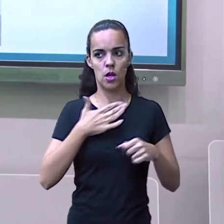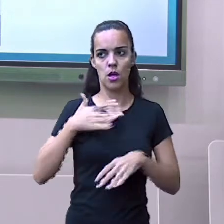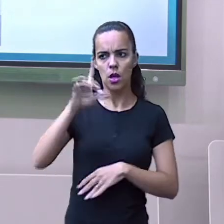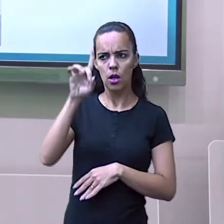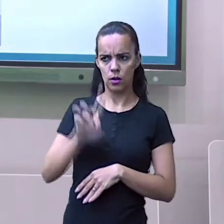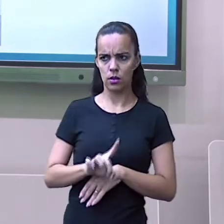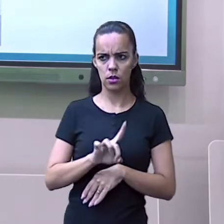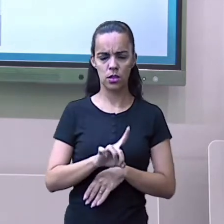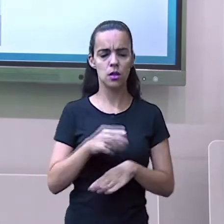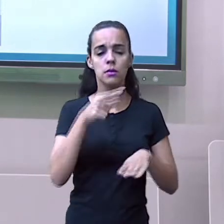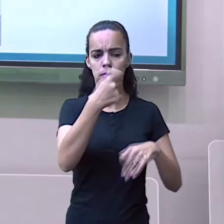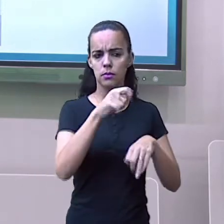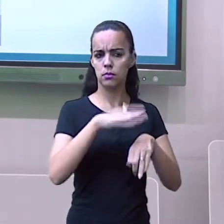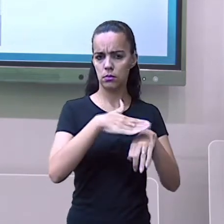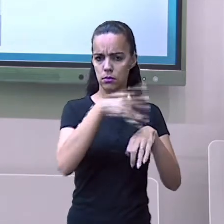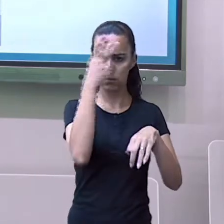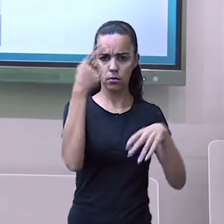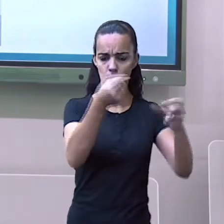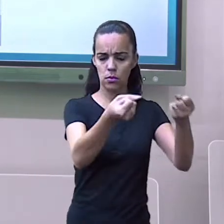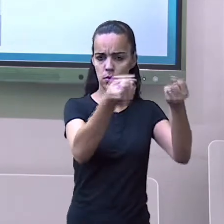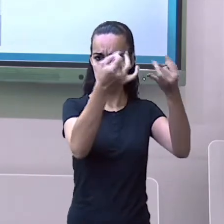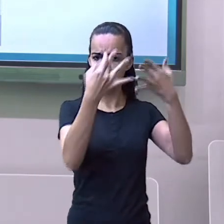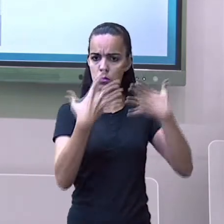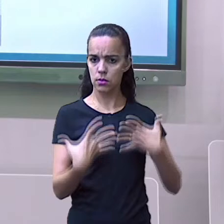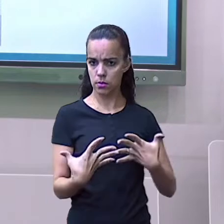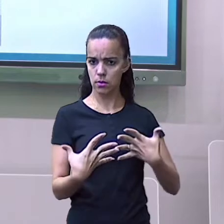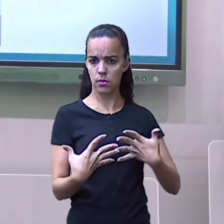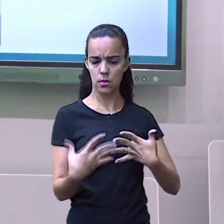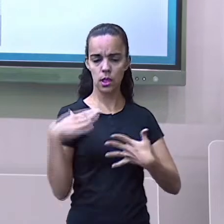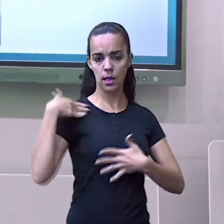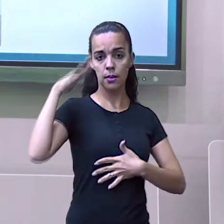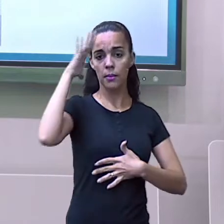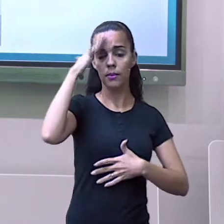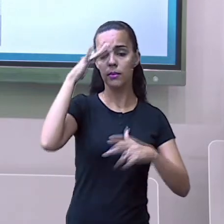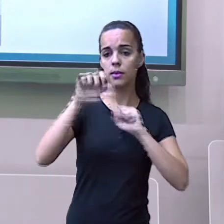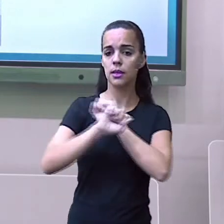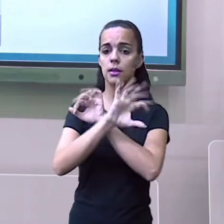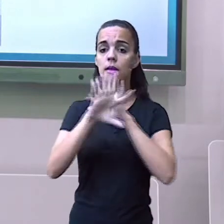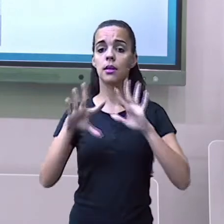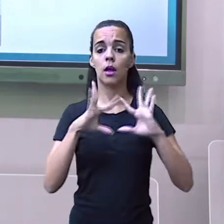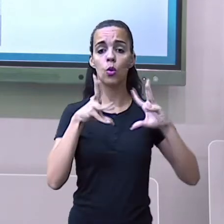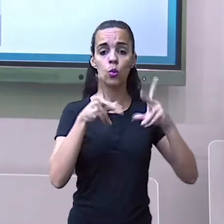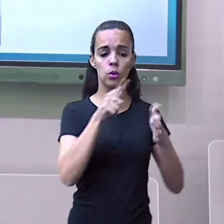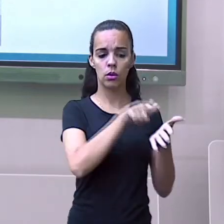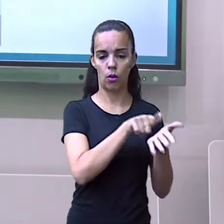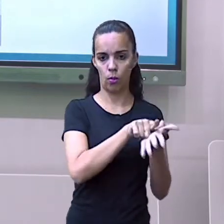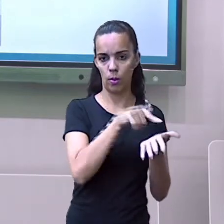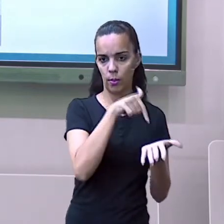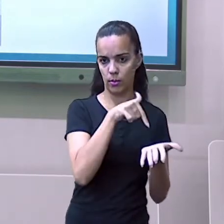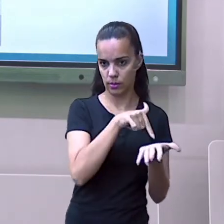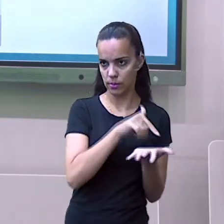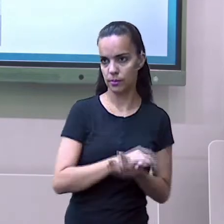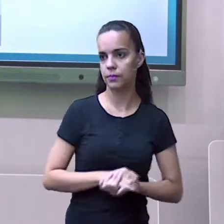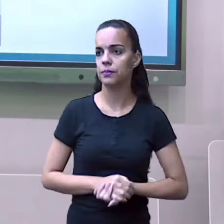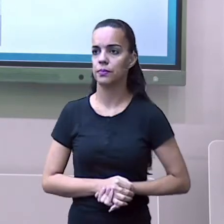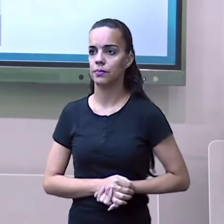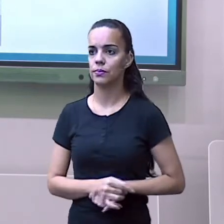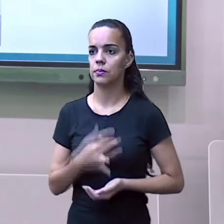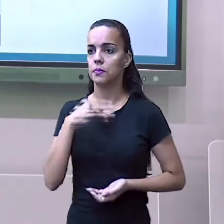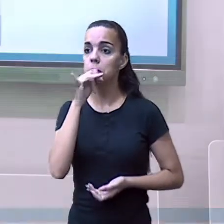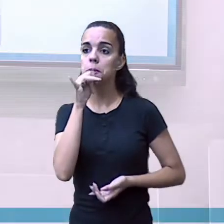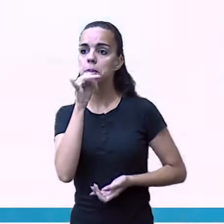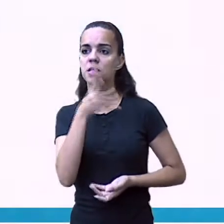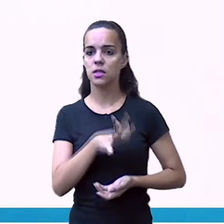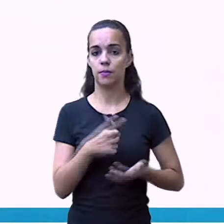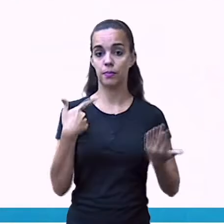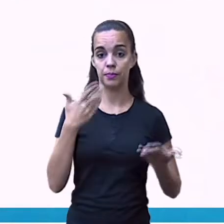de receber esclarecimento de tudo que está descrito no contrato. Vamos ver aqui essa imagem que eu trouxe